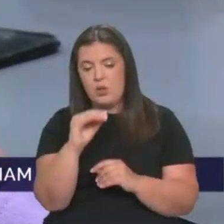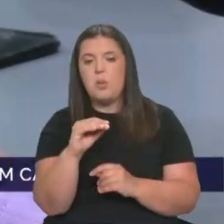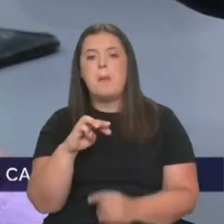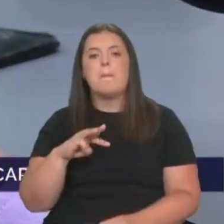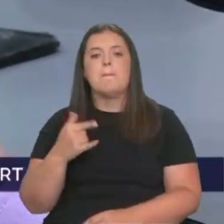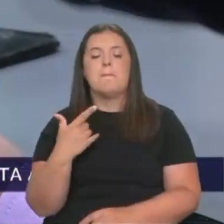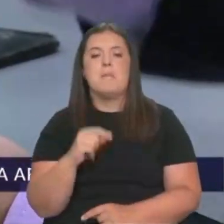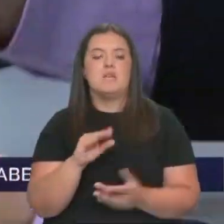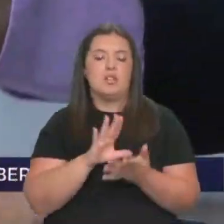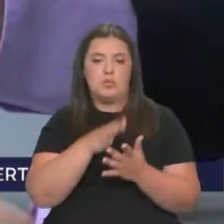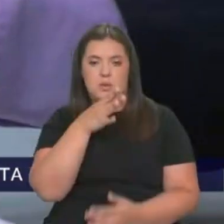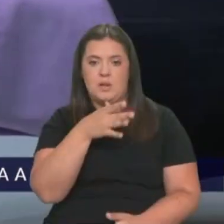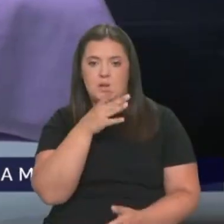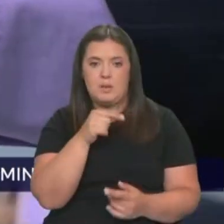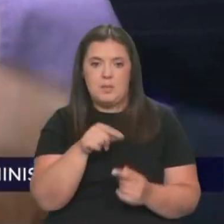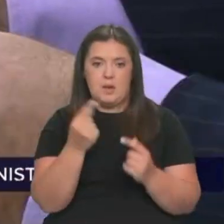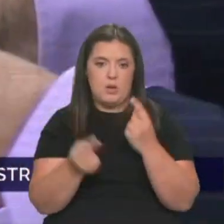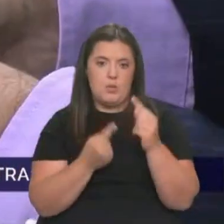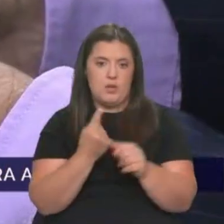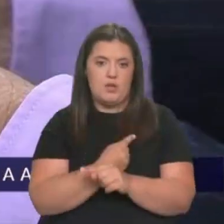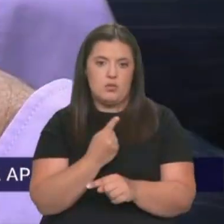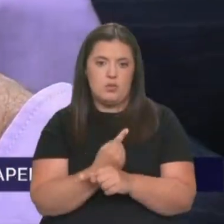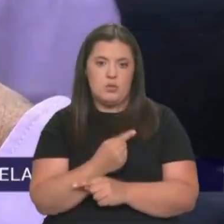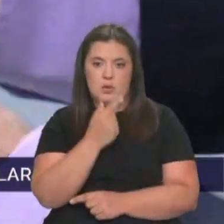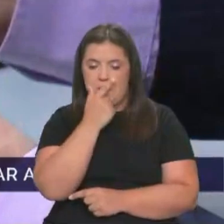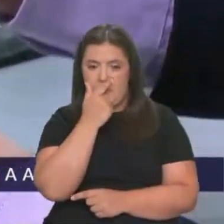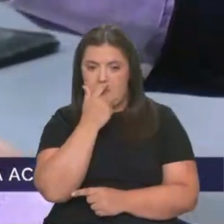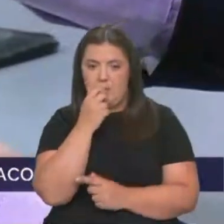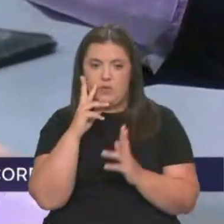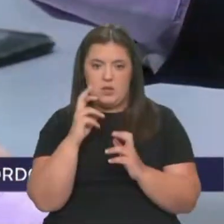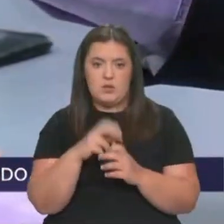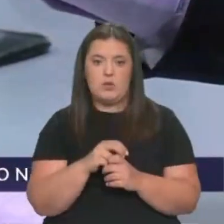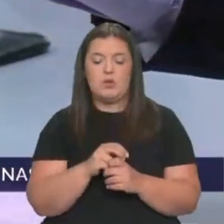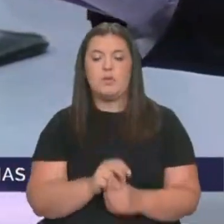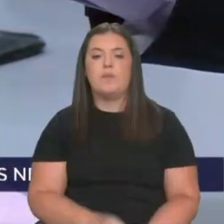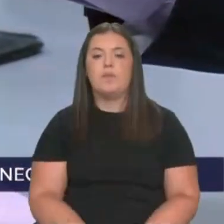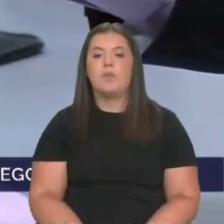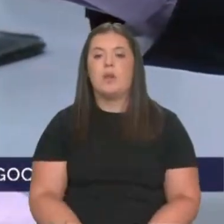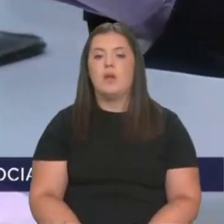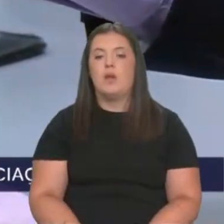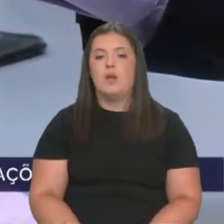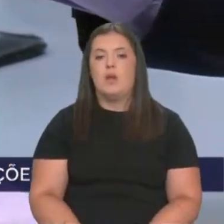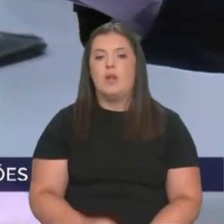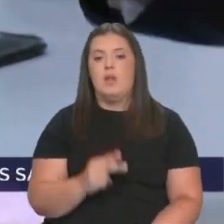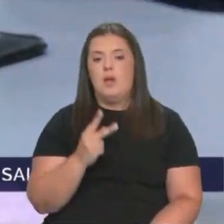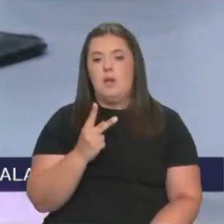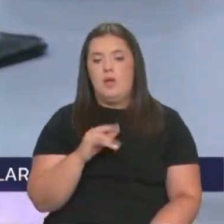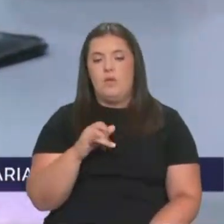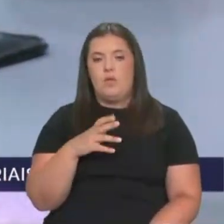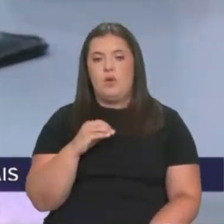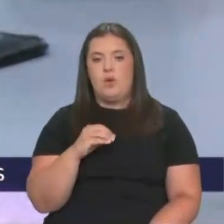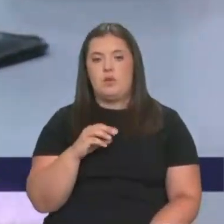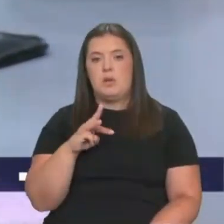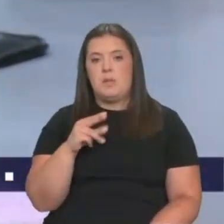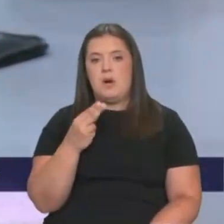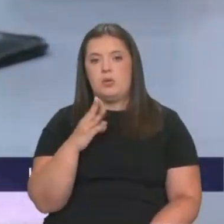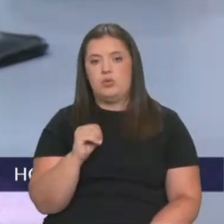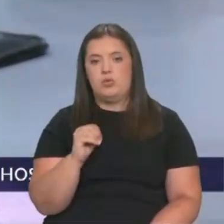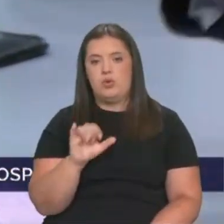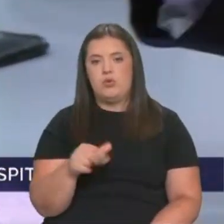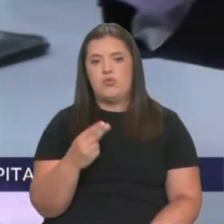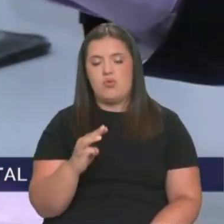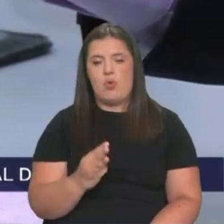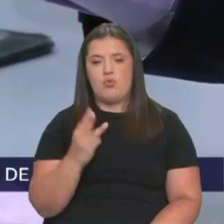está descrito neste capítulo algumas dessas investigações. Depois da Vogais, do Penguin, de Marcus Chon, também